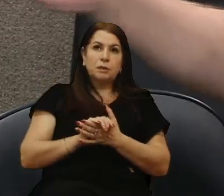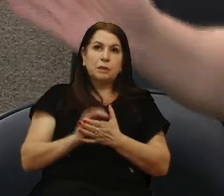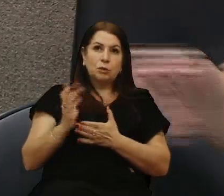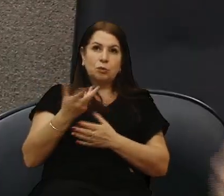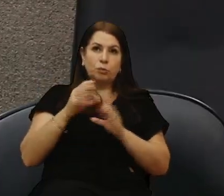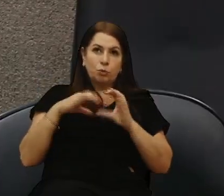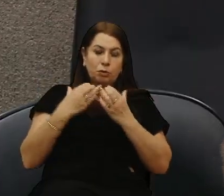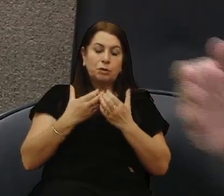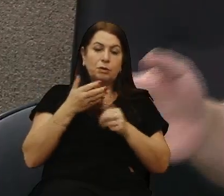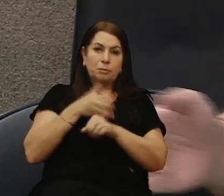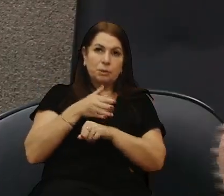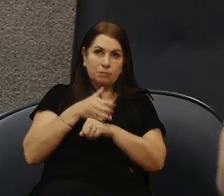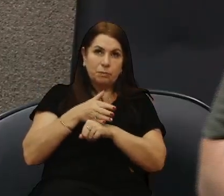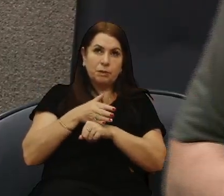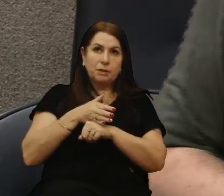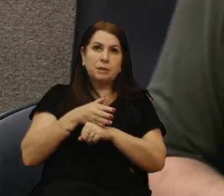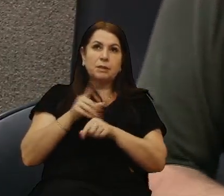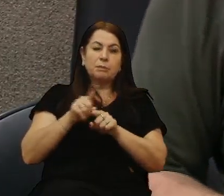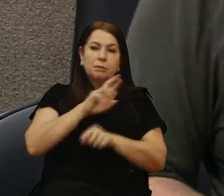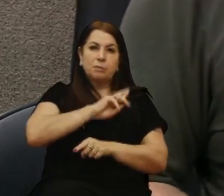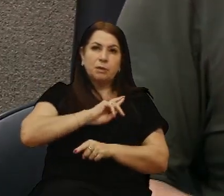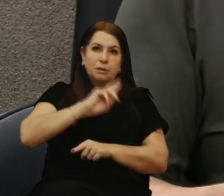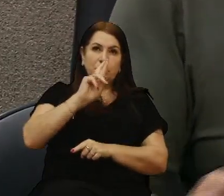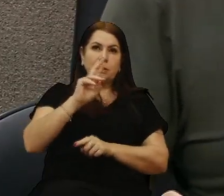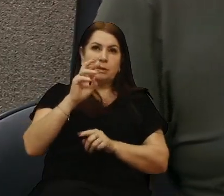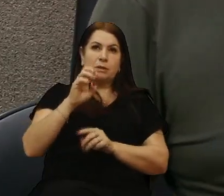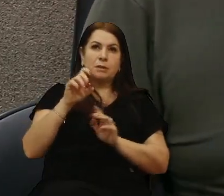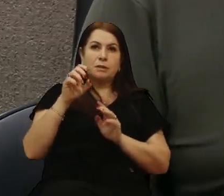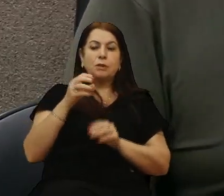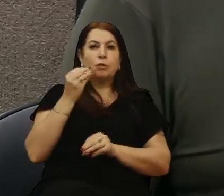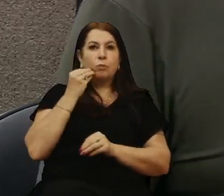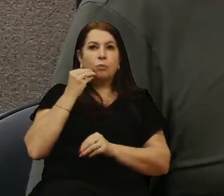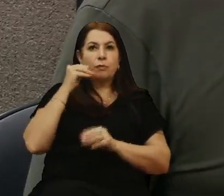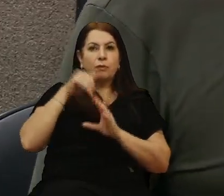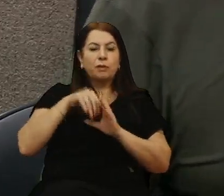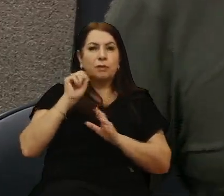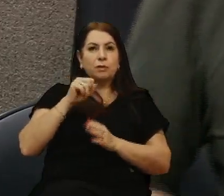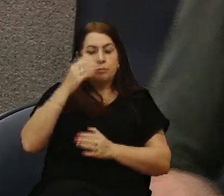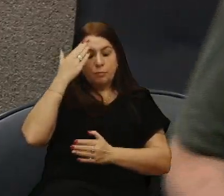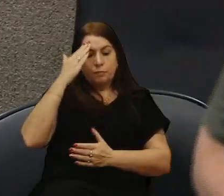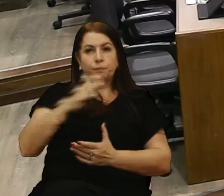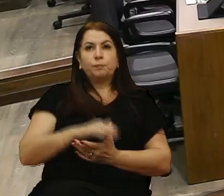toda a comunidade que participou, aqueles que apresentaram as emendas, e, por óbvio, votarei sim. Obrigado.